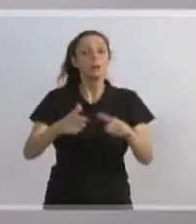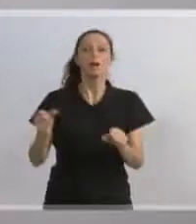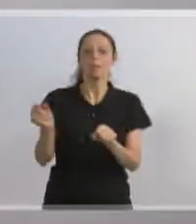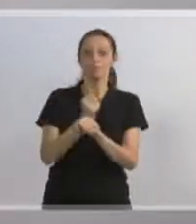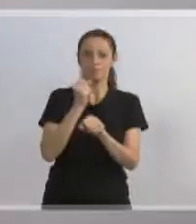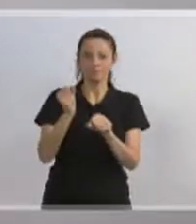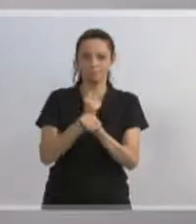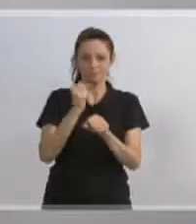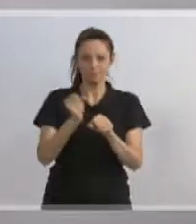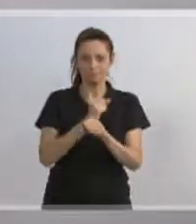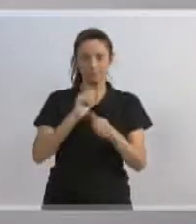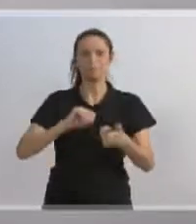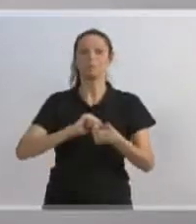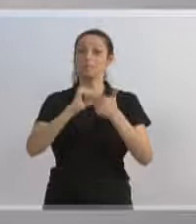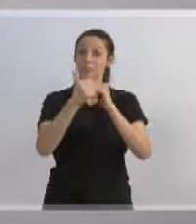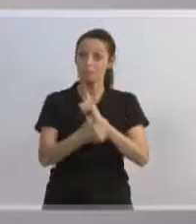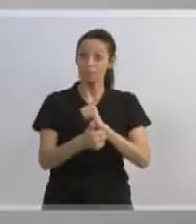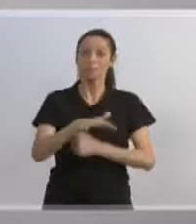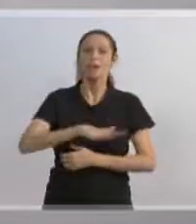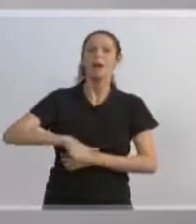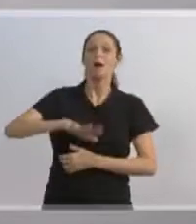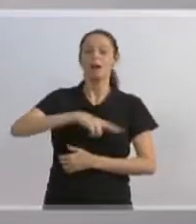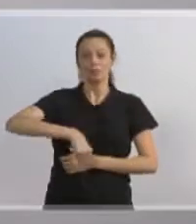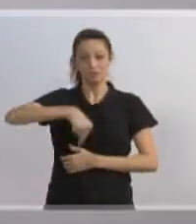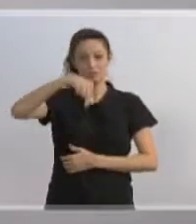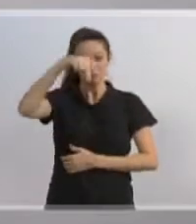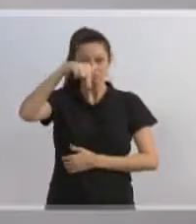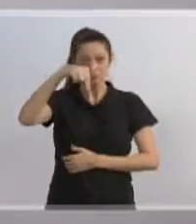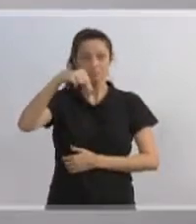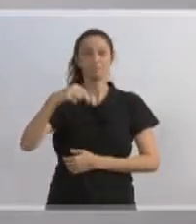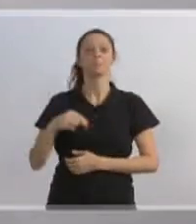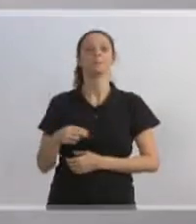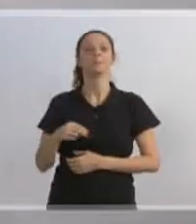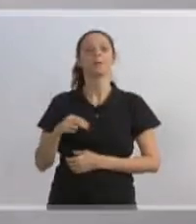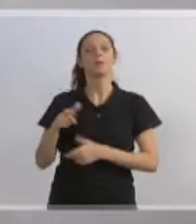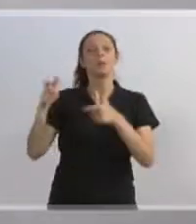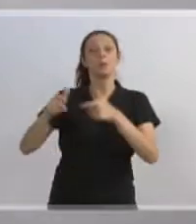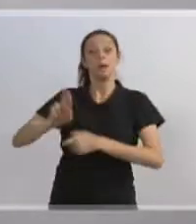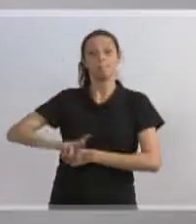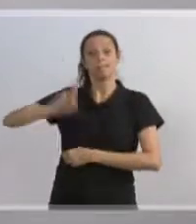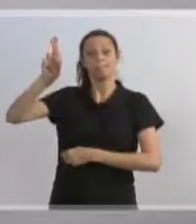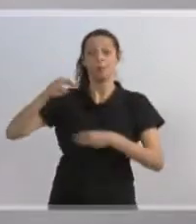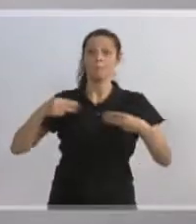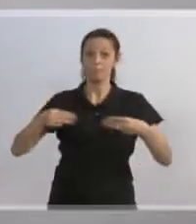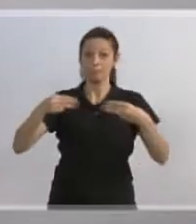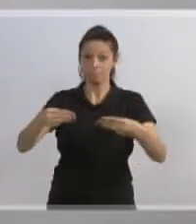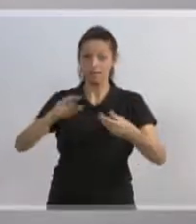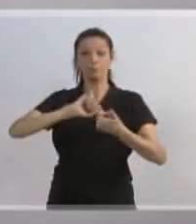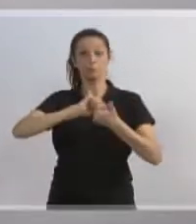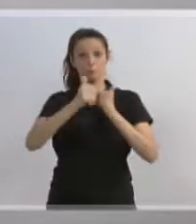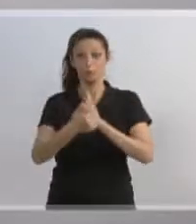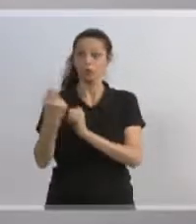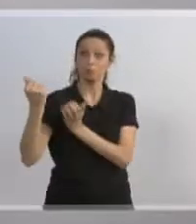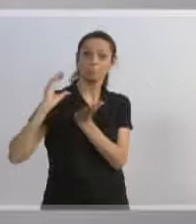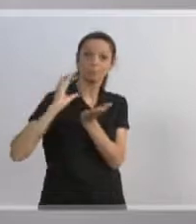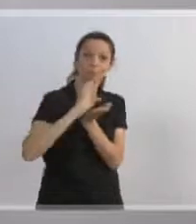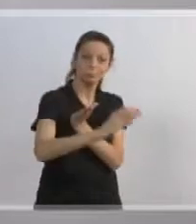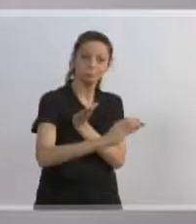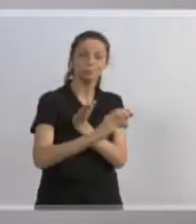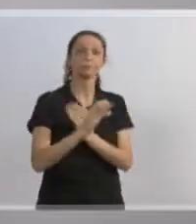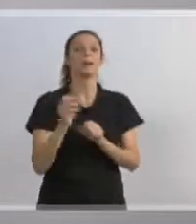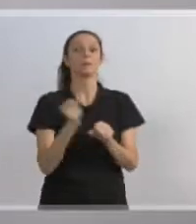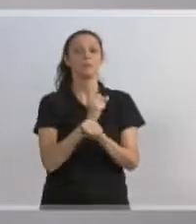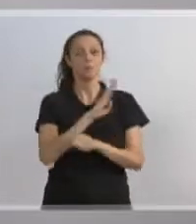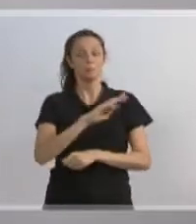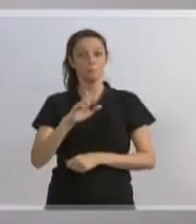vai ser construído na região norte da cidade, pelo Ministério dos Esportes, que está vindo dinheiro para Blumenau. Quero falar